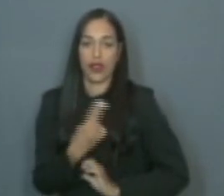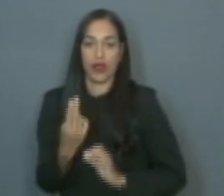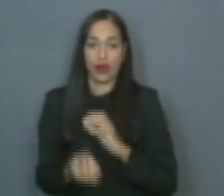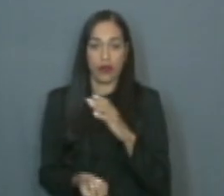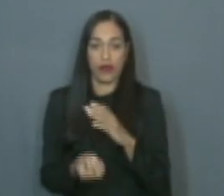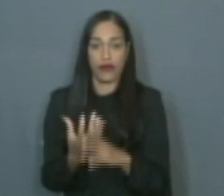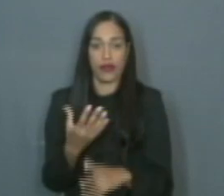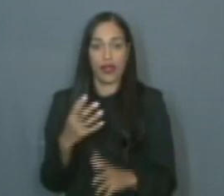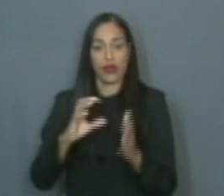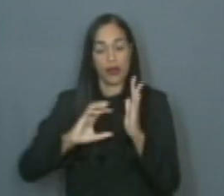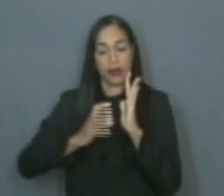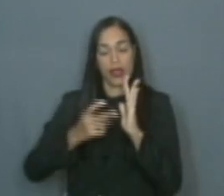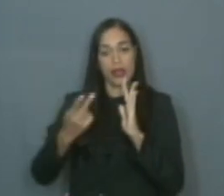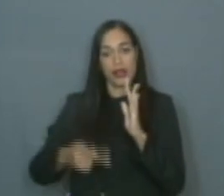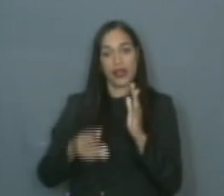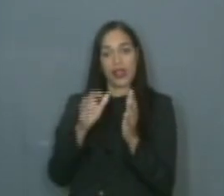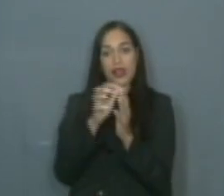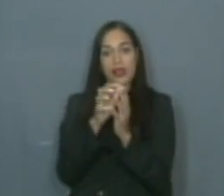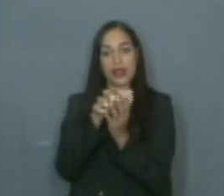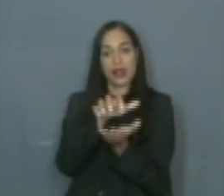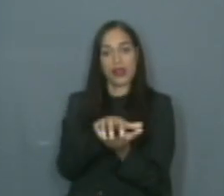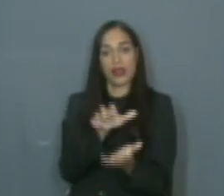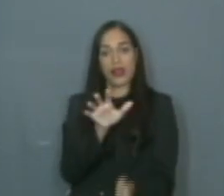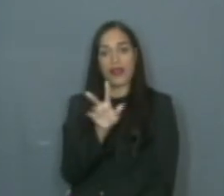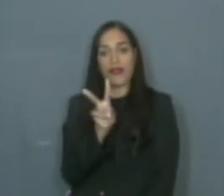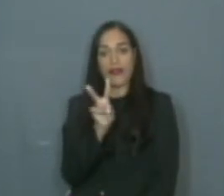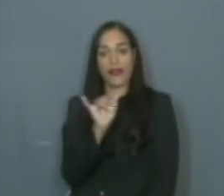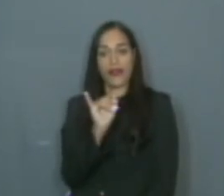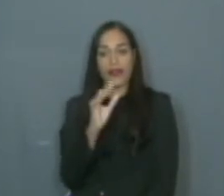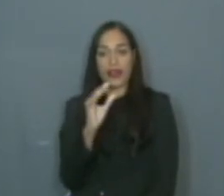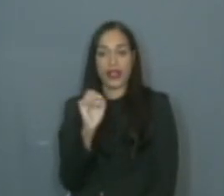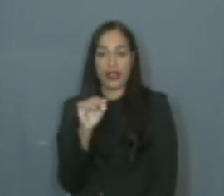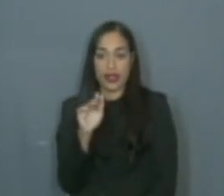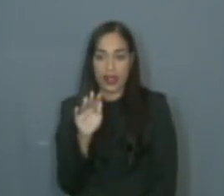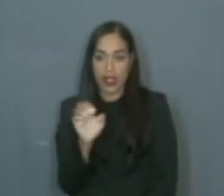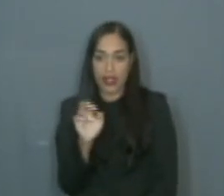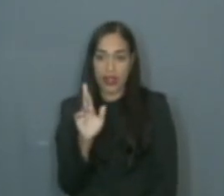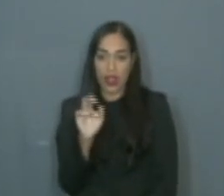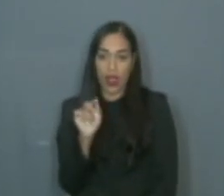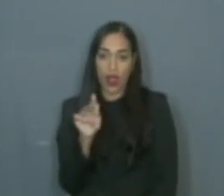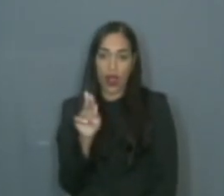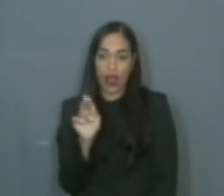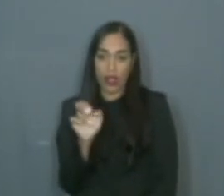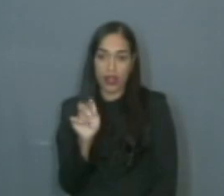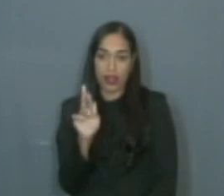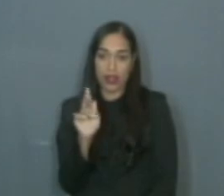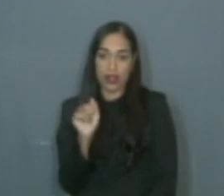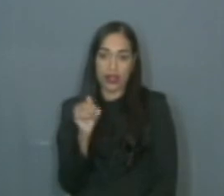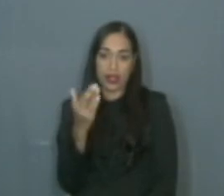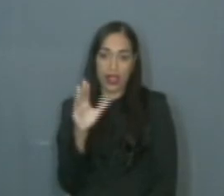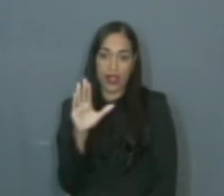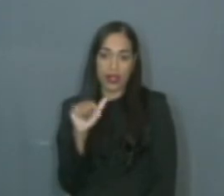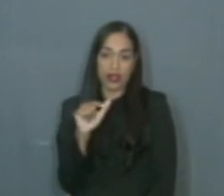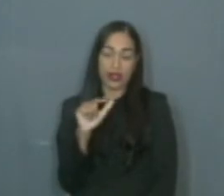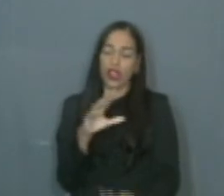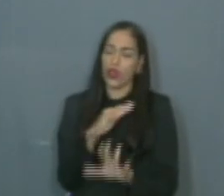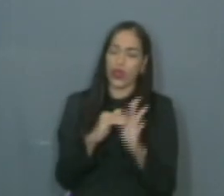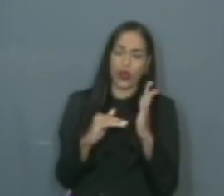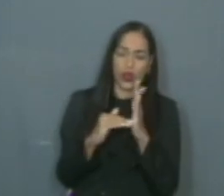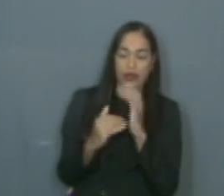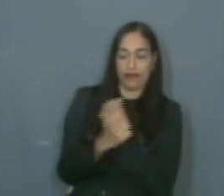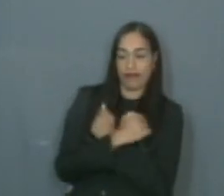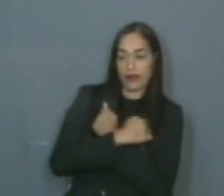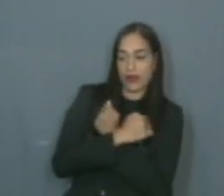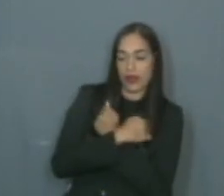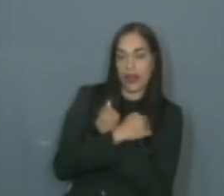do partido aqui no Recife, em Pernambuco, Vicente Roque, de Graça e de tantos outros programáticos que me abraçaram,